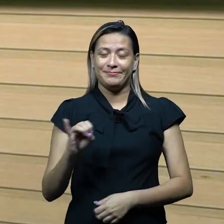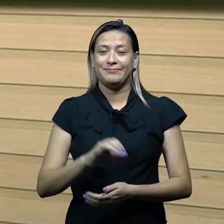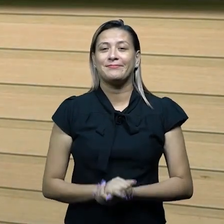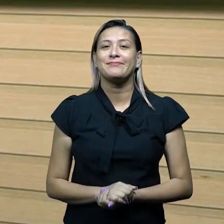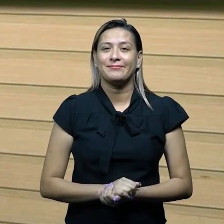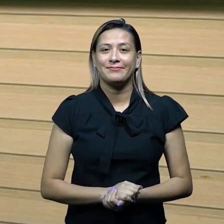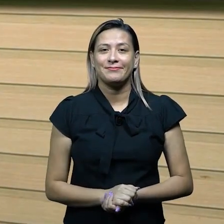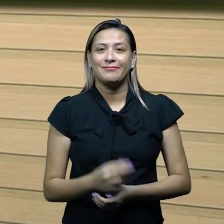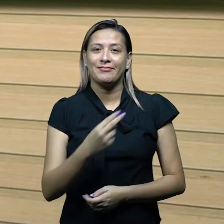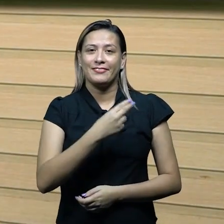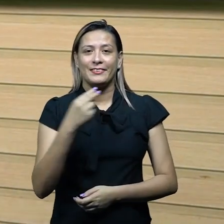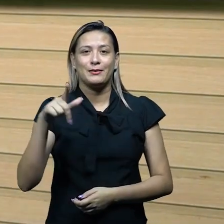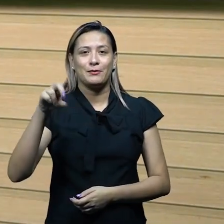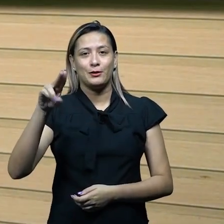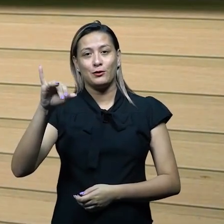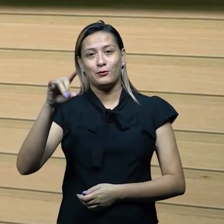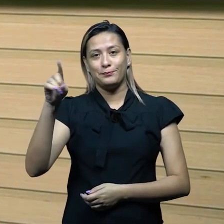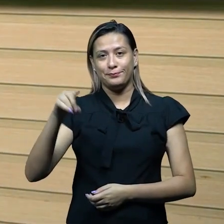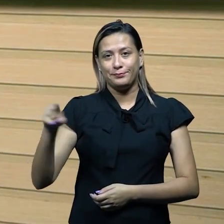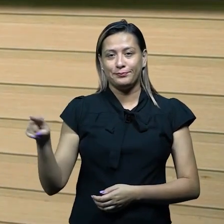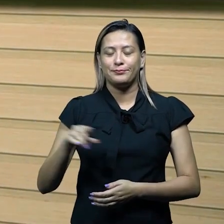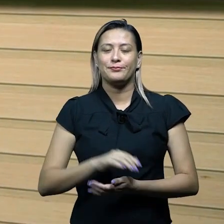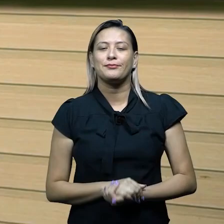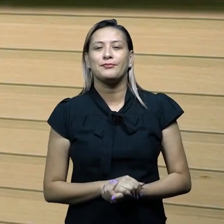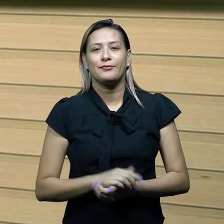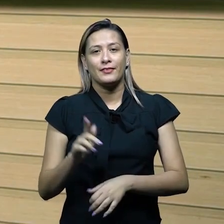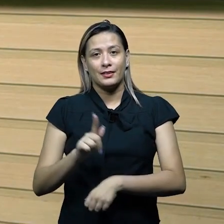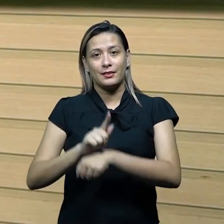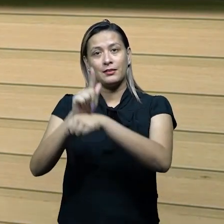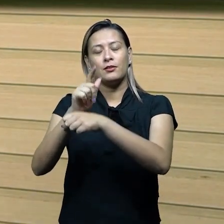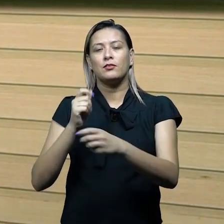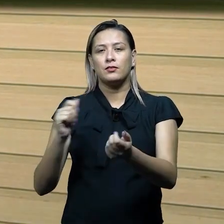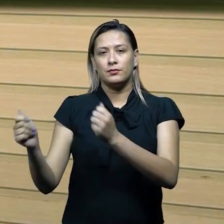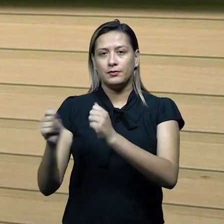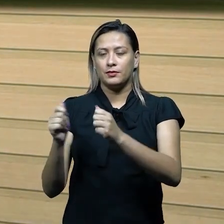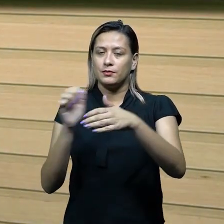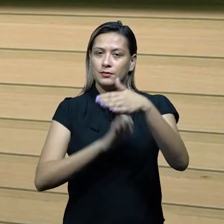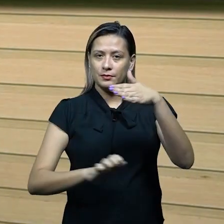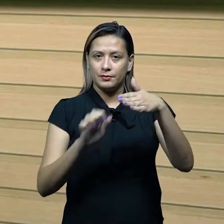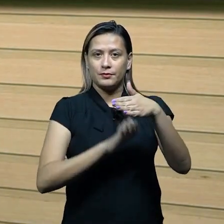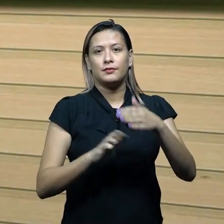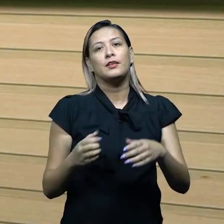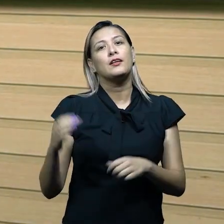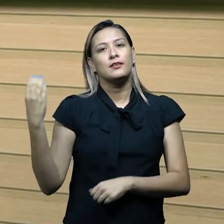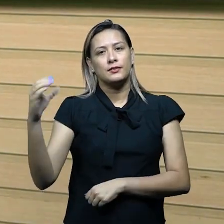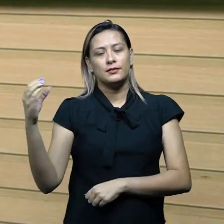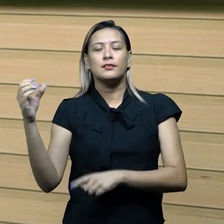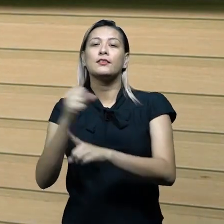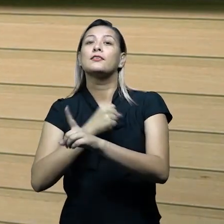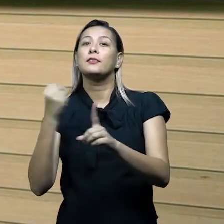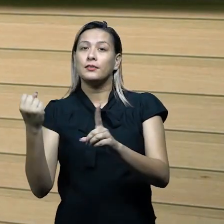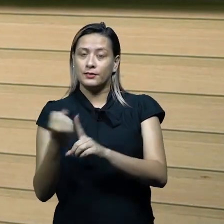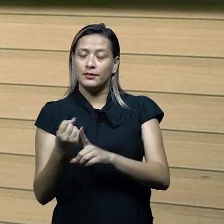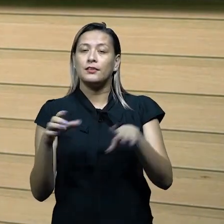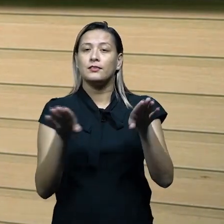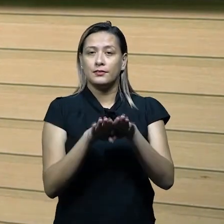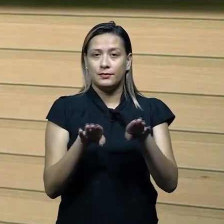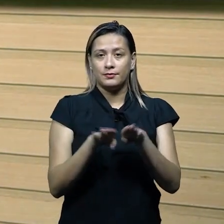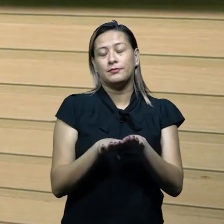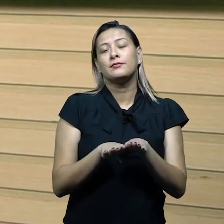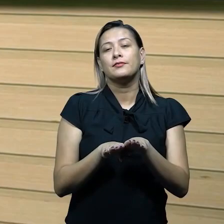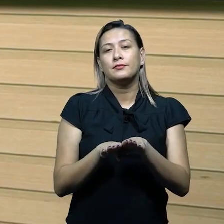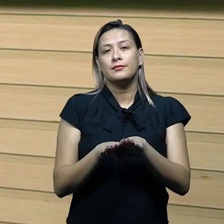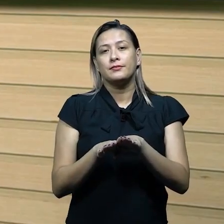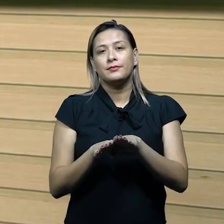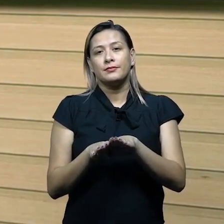Olá, eu sou o professor Luiz Guterres, graduado em Administração de Empresas, graduado em Ciências Sociais, especialista em